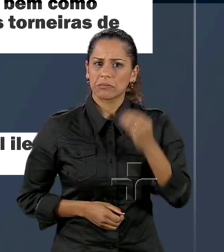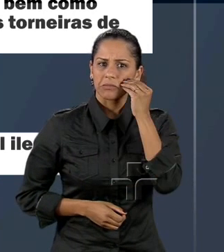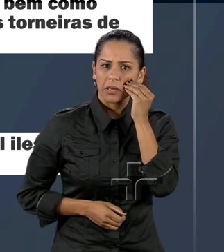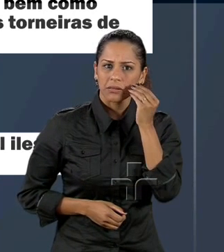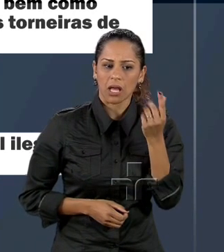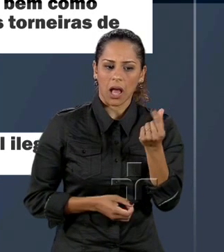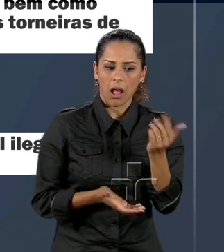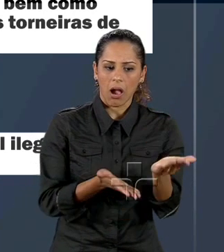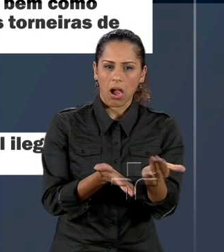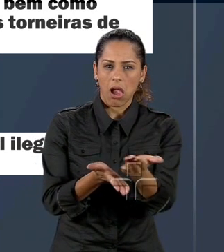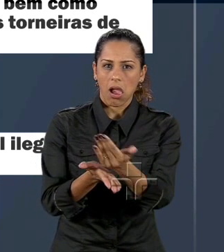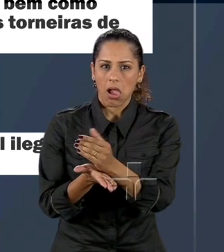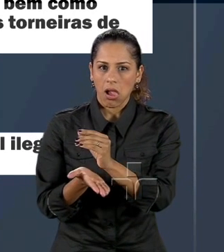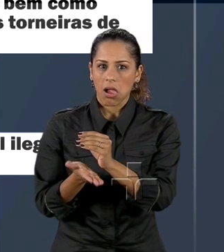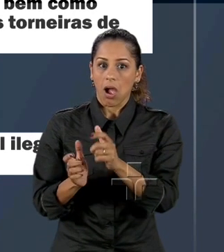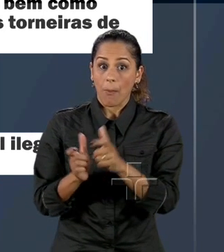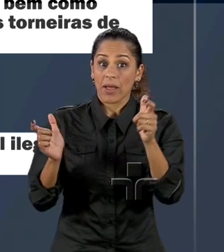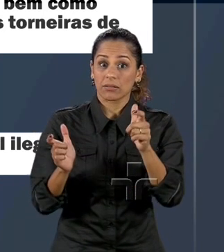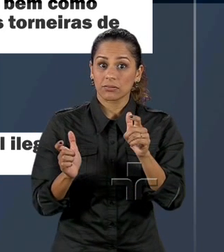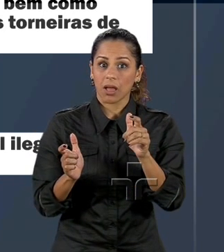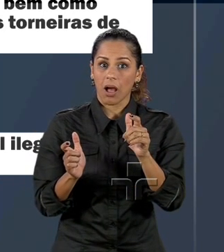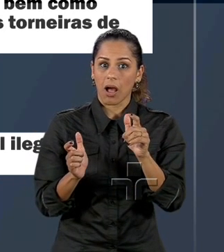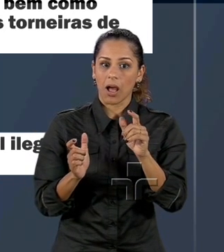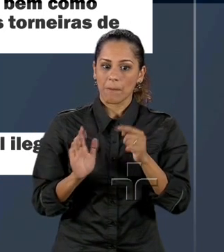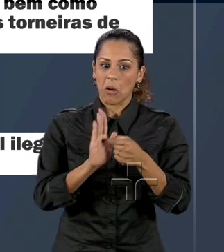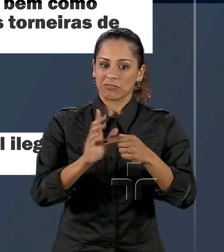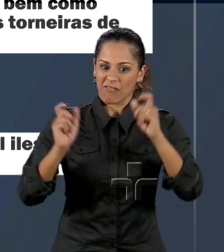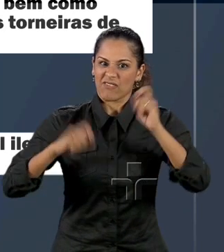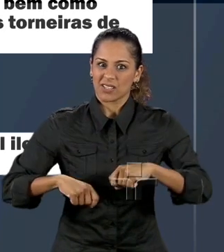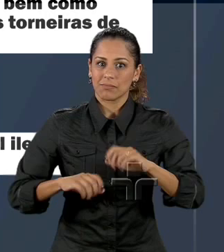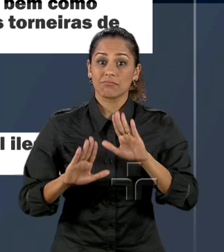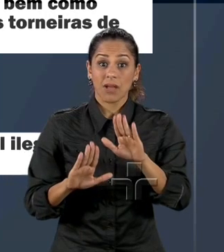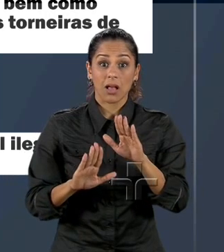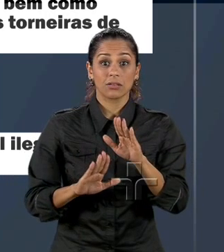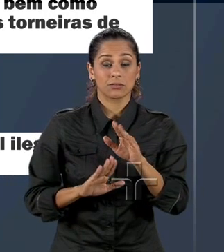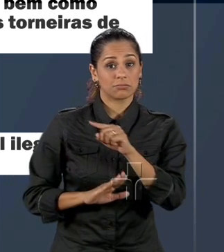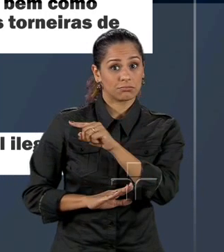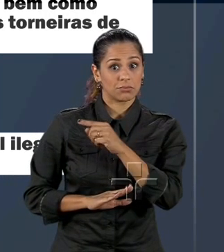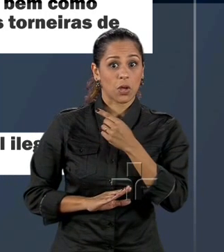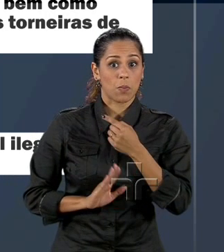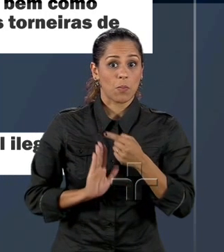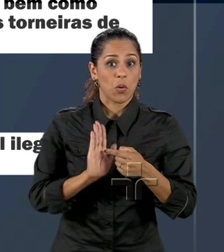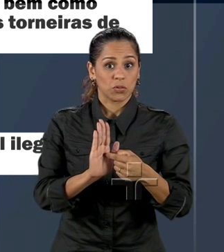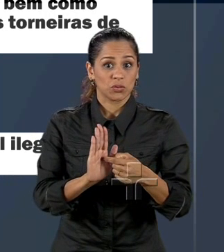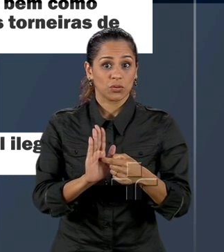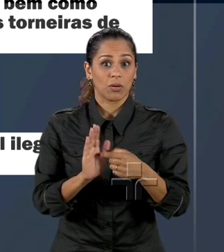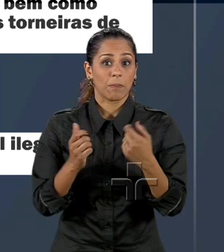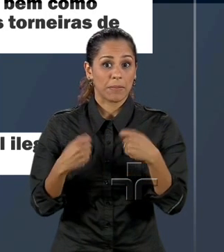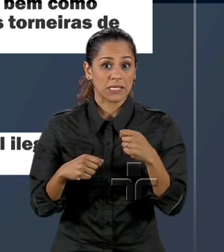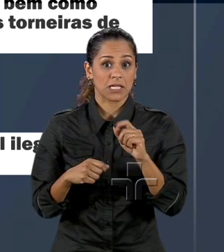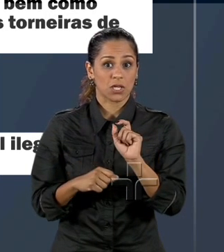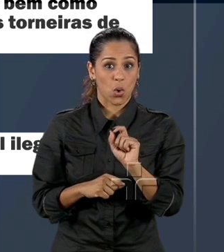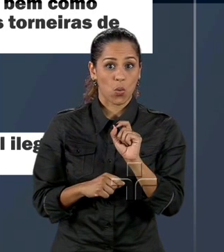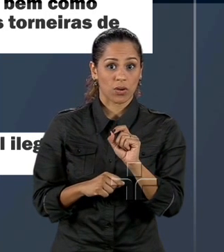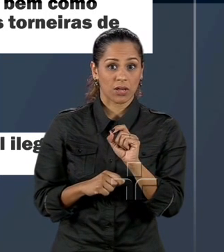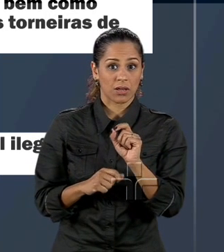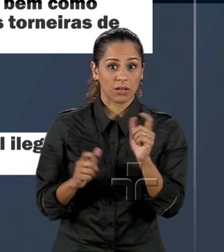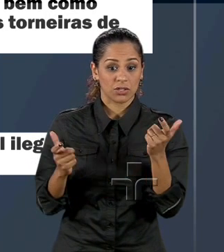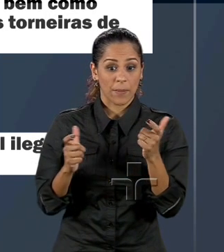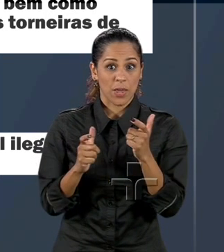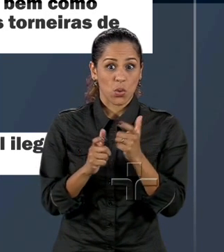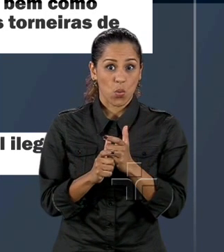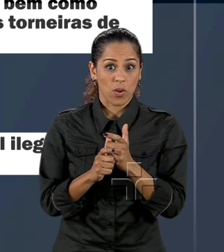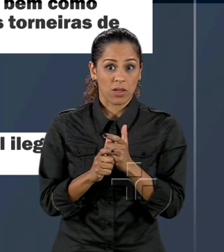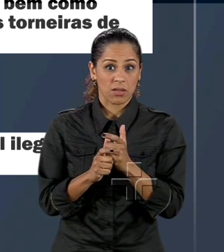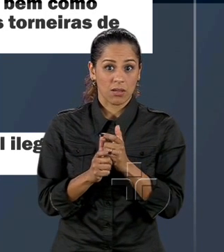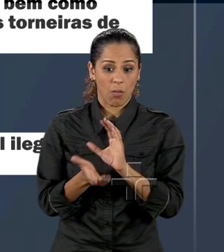como forma de eficiência, mas, bem como o Aires colocou, mais eficiente seria fechar as torneiras de recursos mal